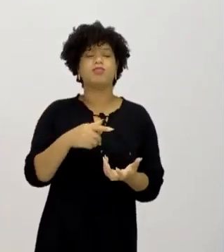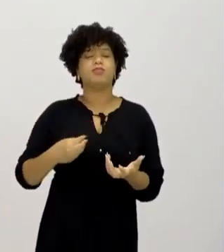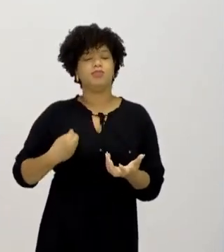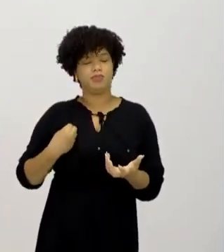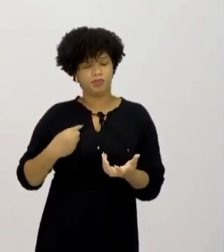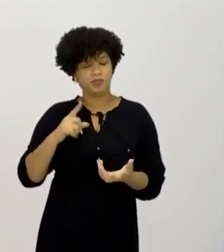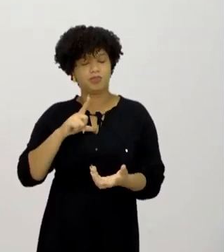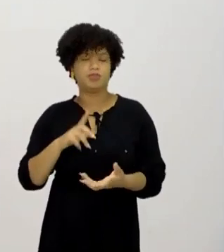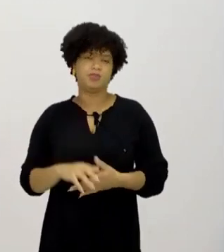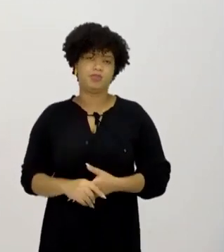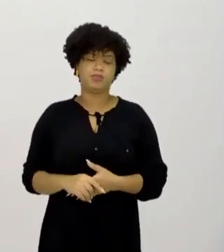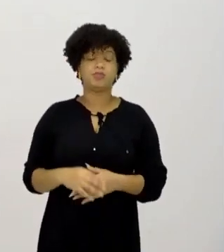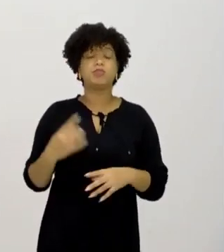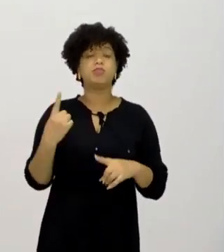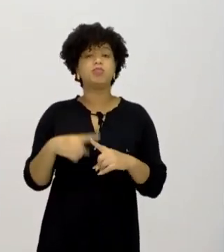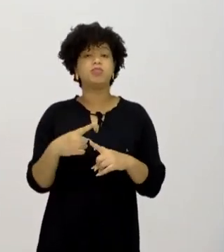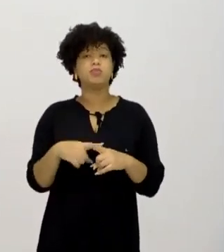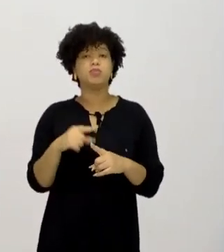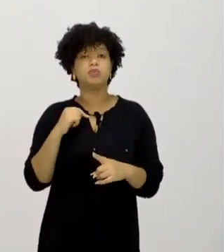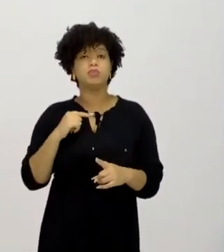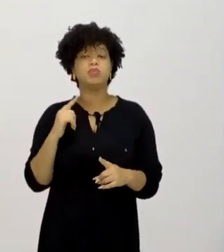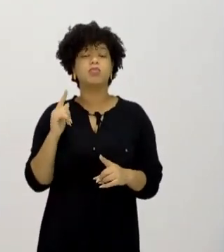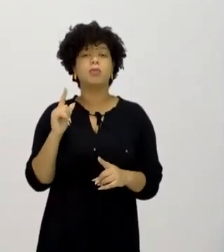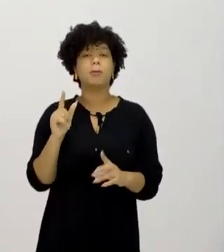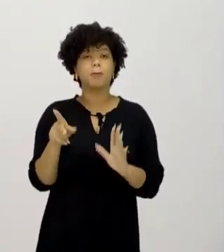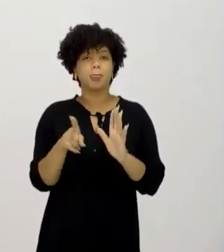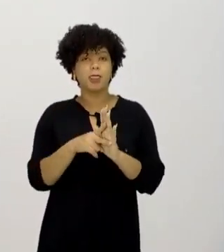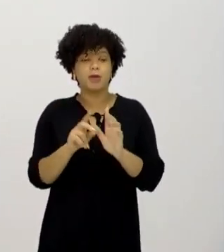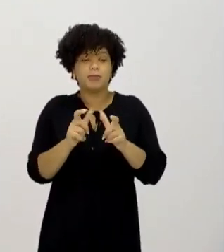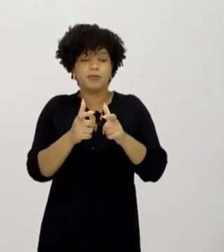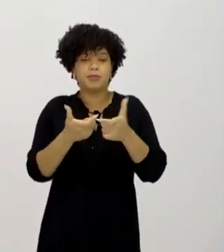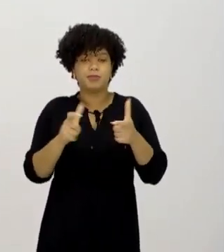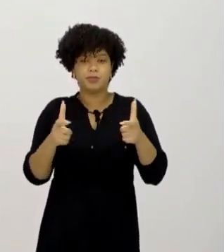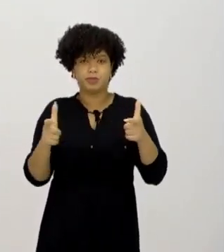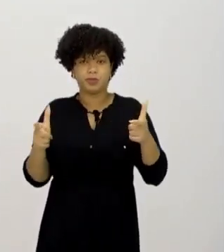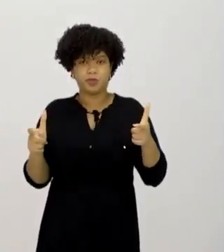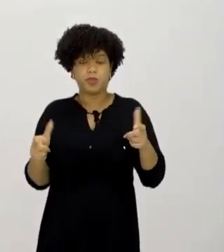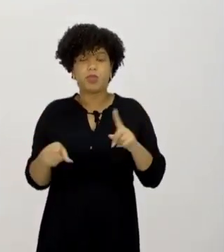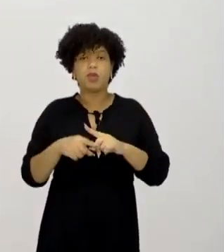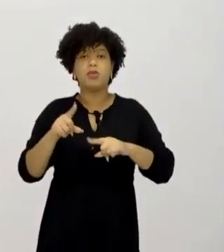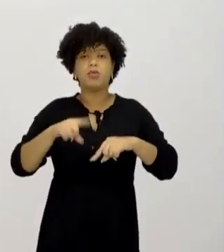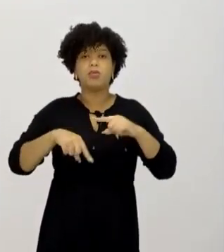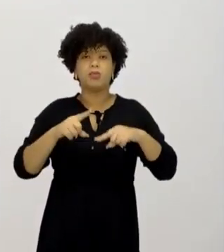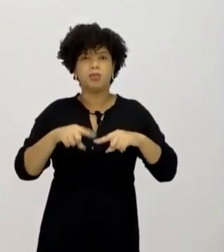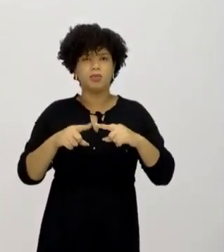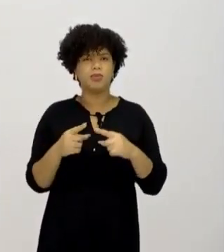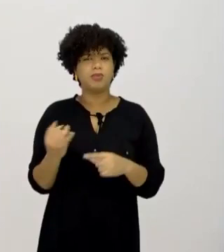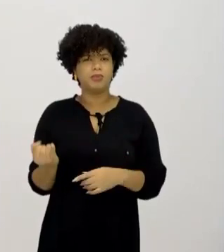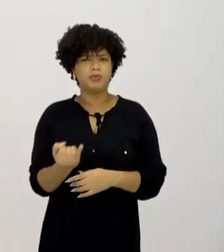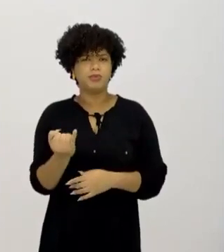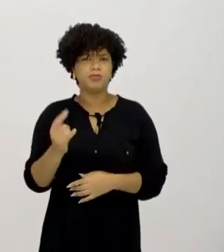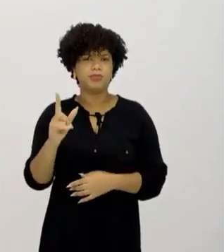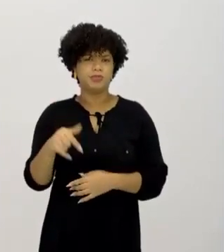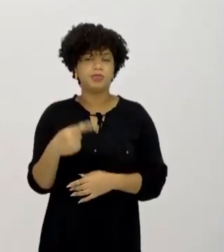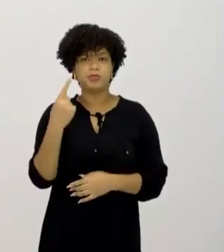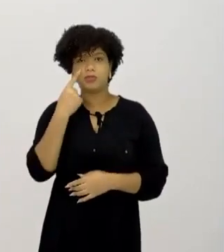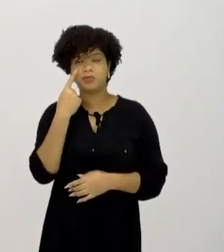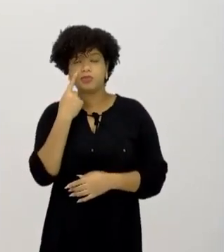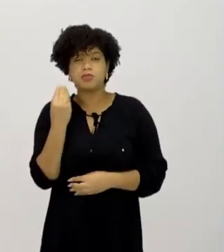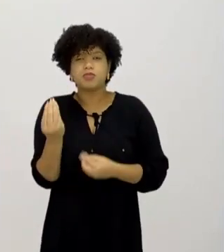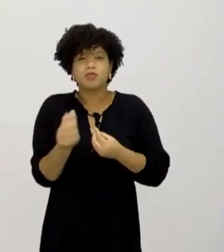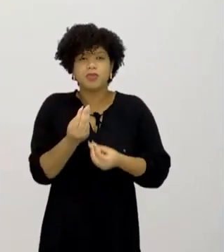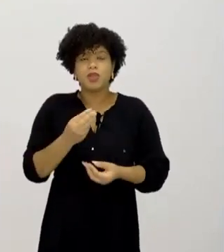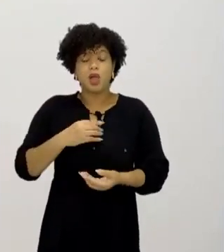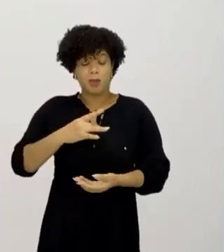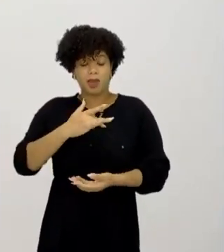de crescimento, a gente está falando de um produto fundamental para você ter um organismo saudável,